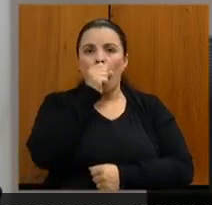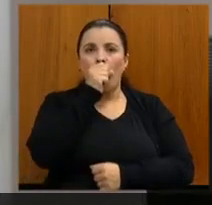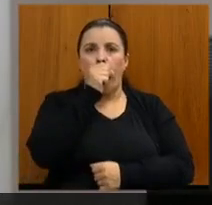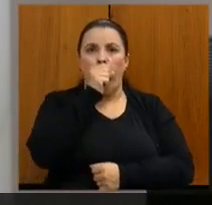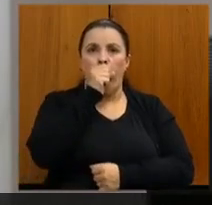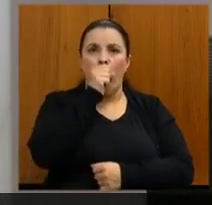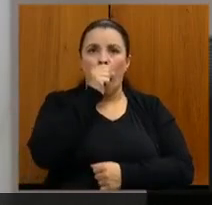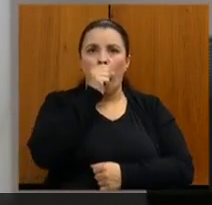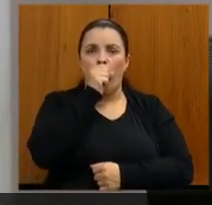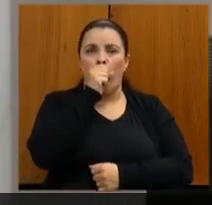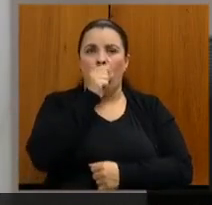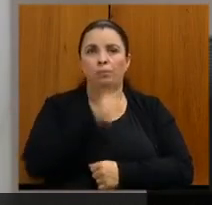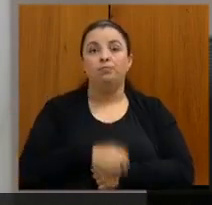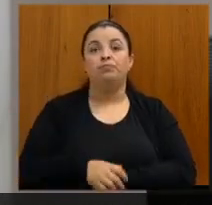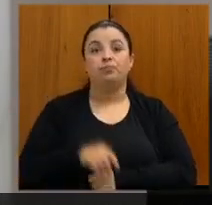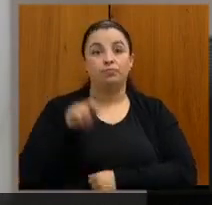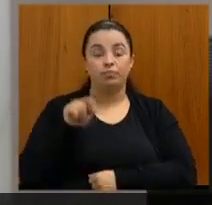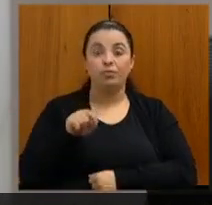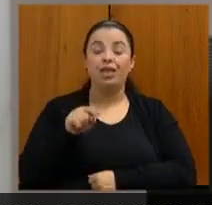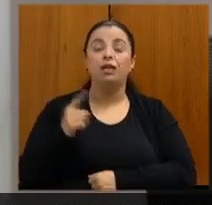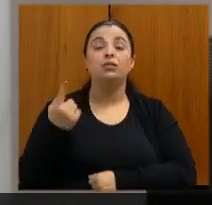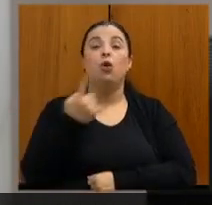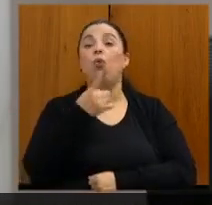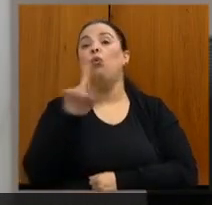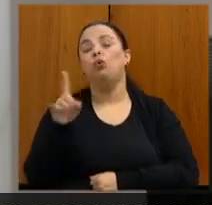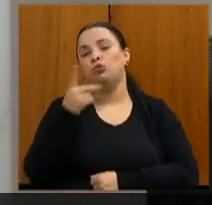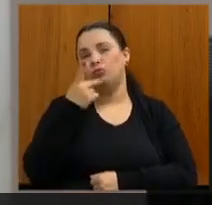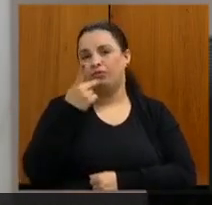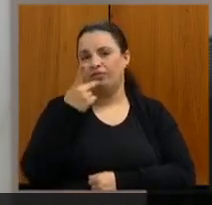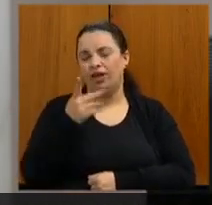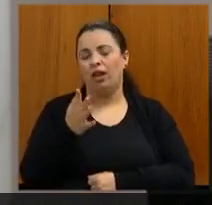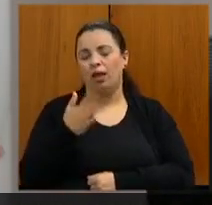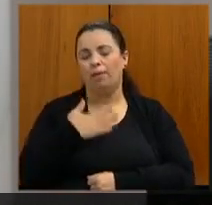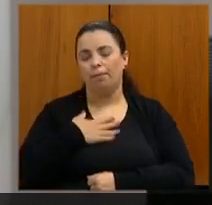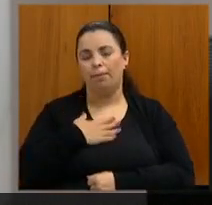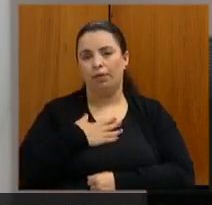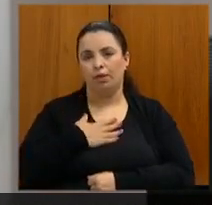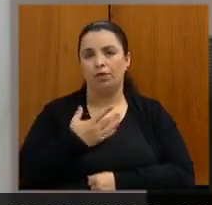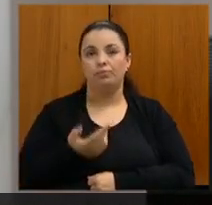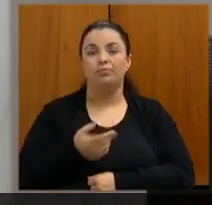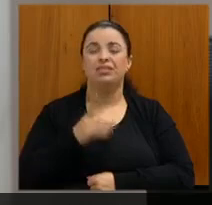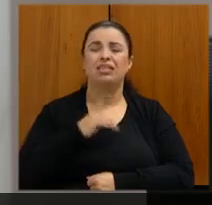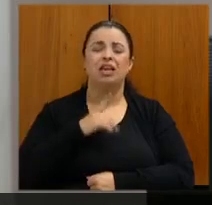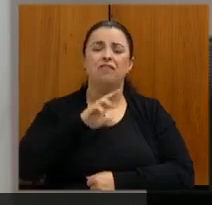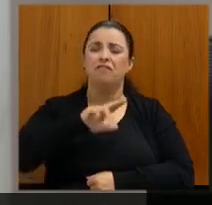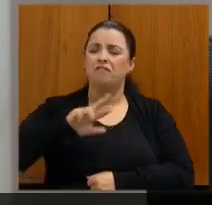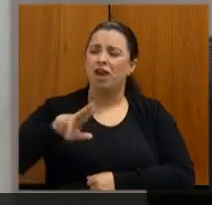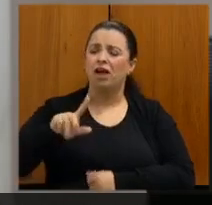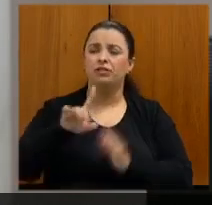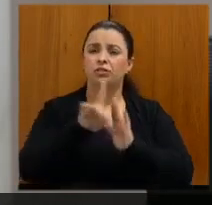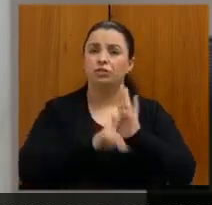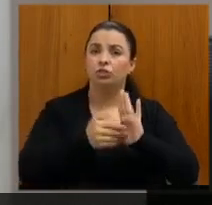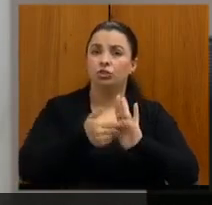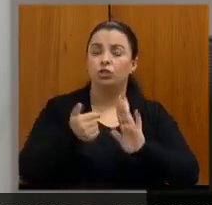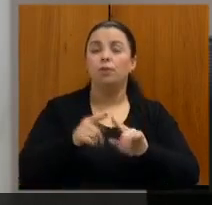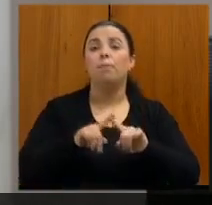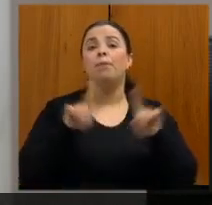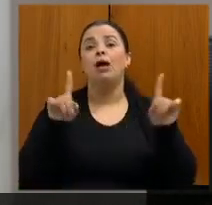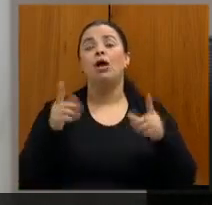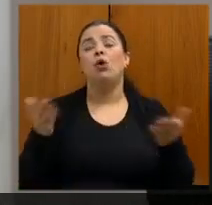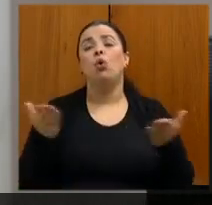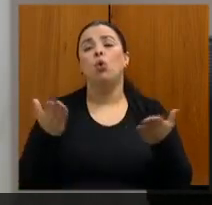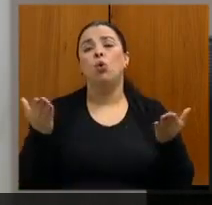Então esse é o último ponto que eu queria destacar são muitas as violações direitos mas hoje aqui